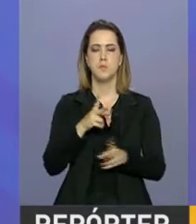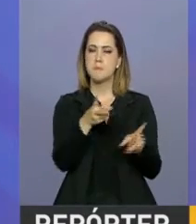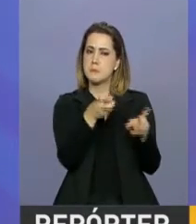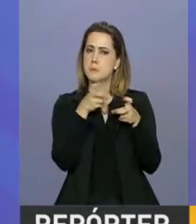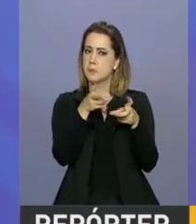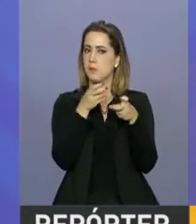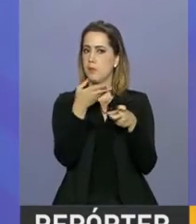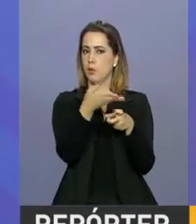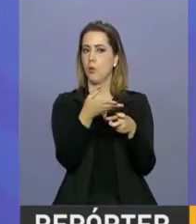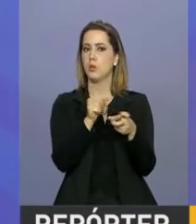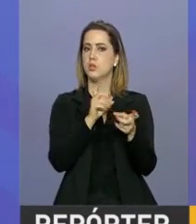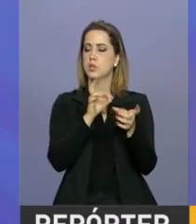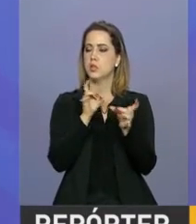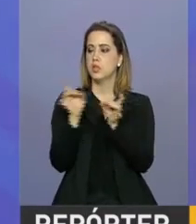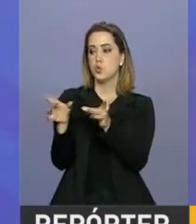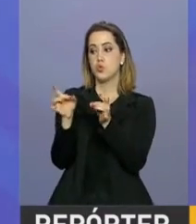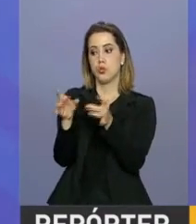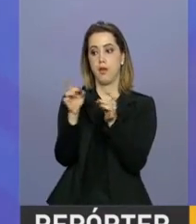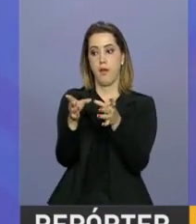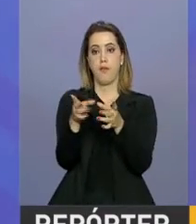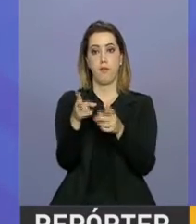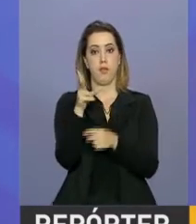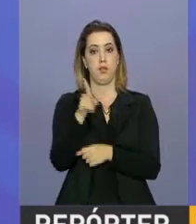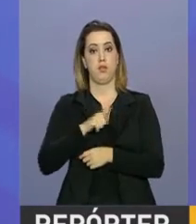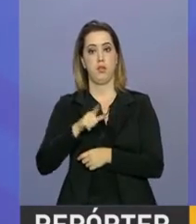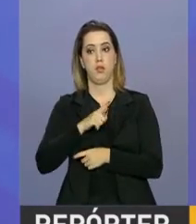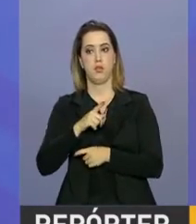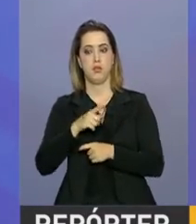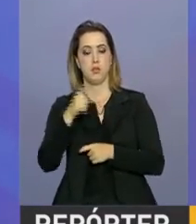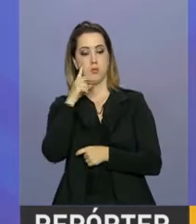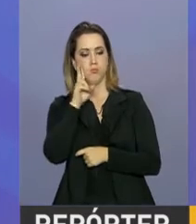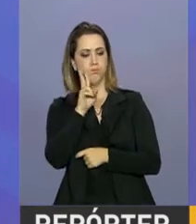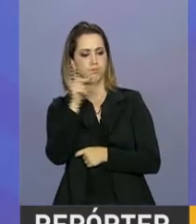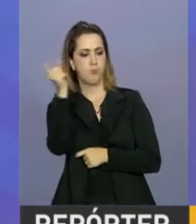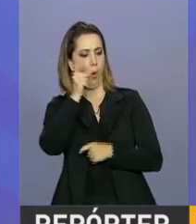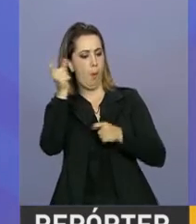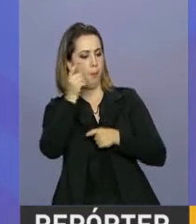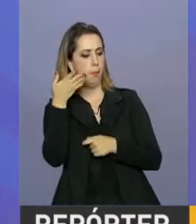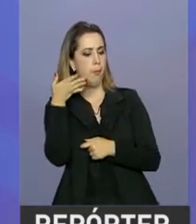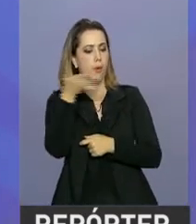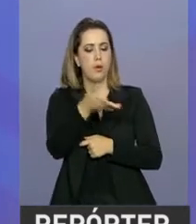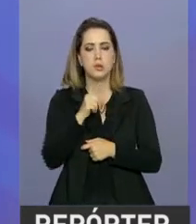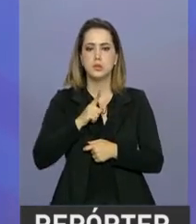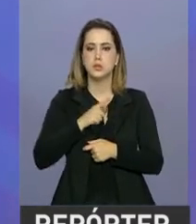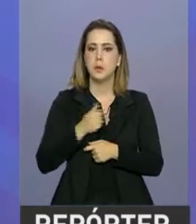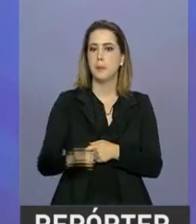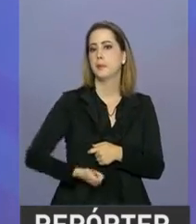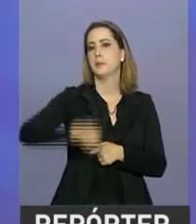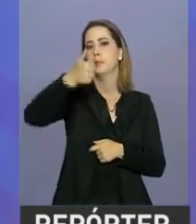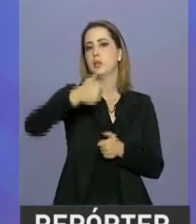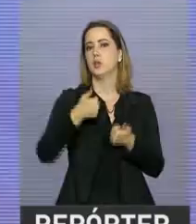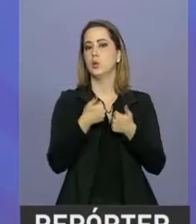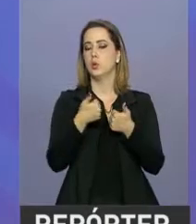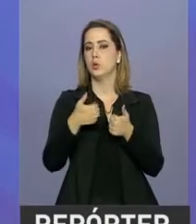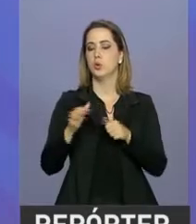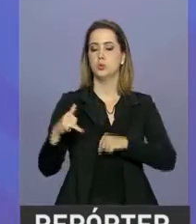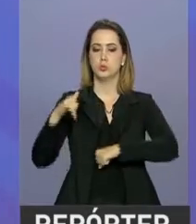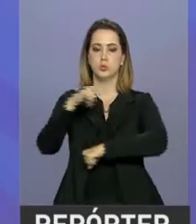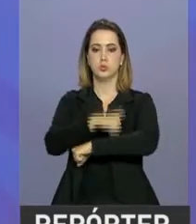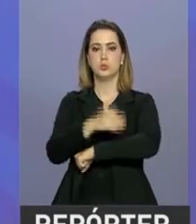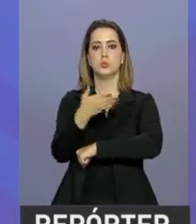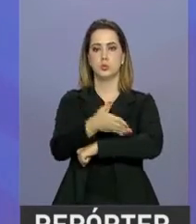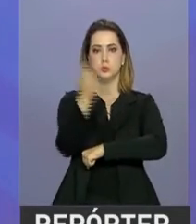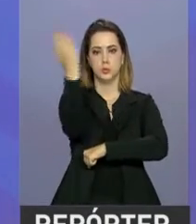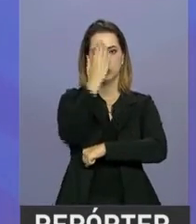que o modelo de concessão, ele atraiu uma quantidade de investimento muito grande, revolucionou a capacidade da infraestrutura aeroportuária do Brasil. Então a ideia